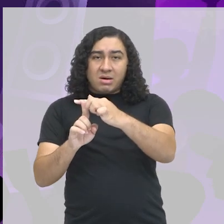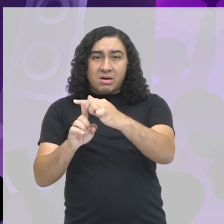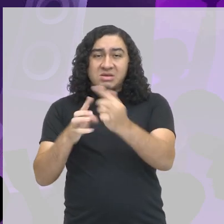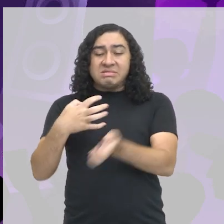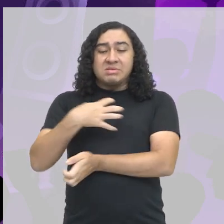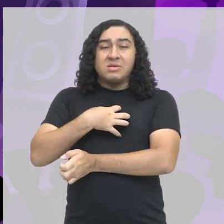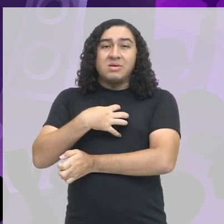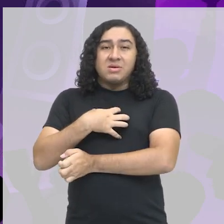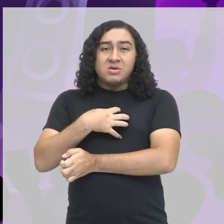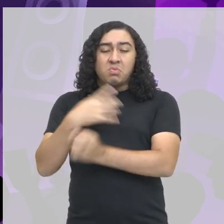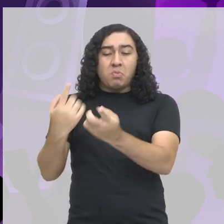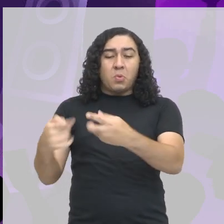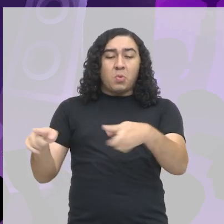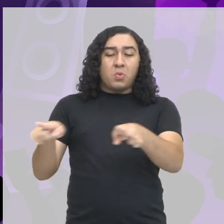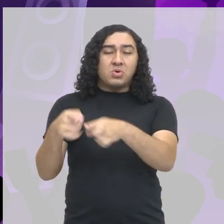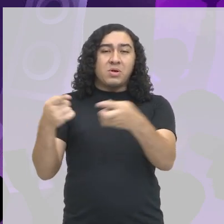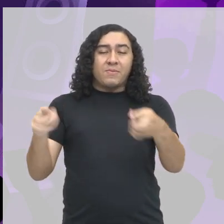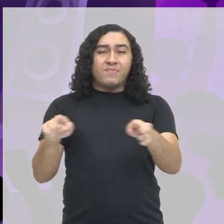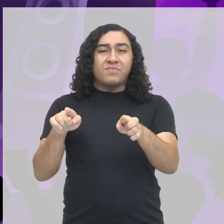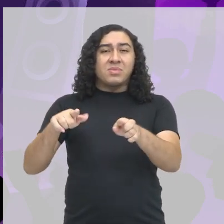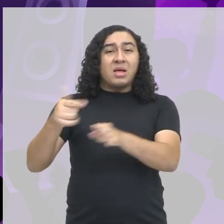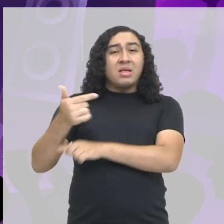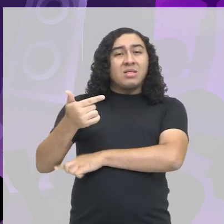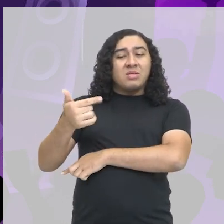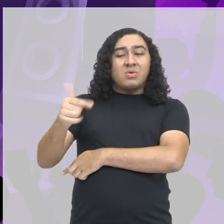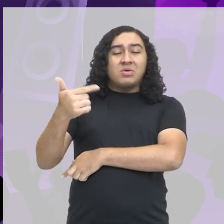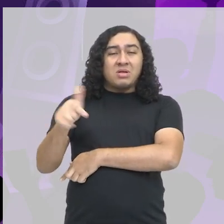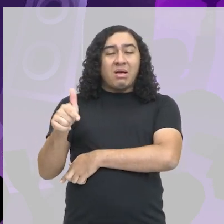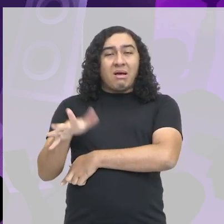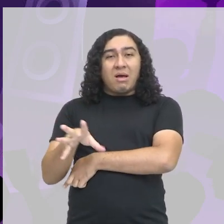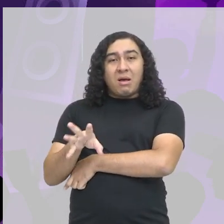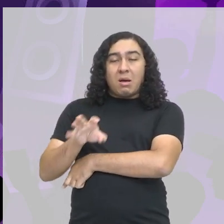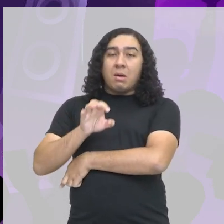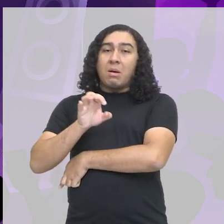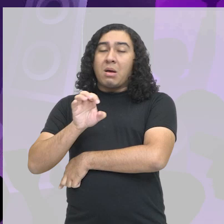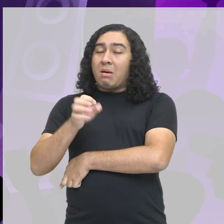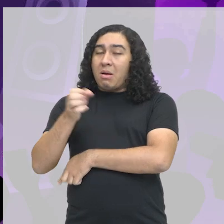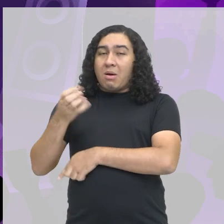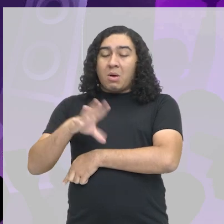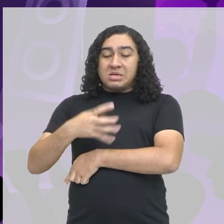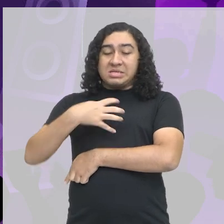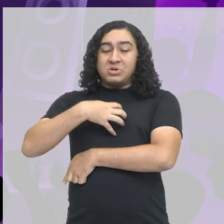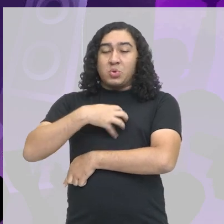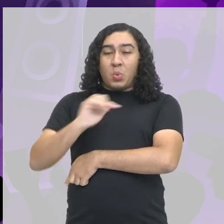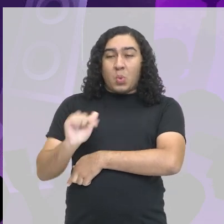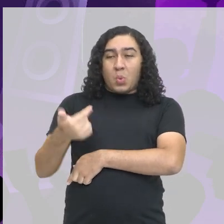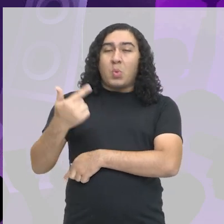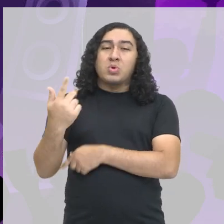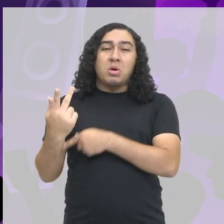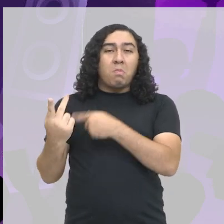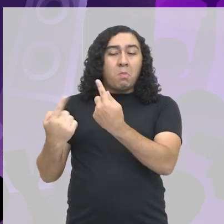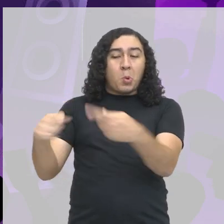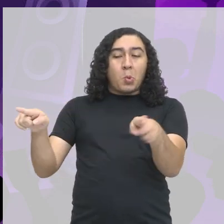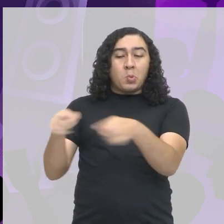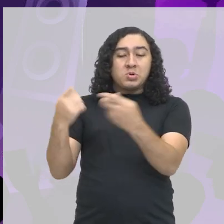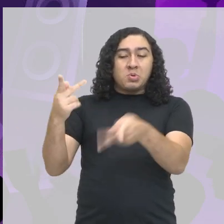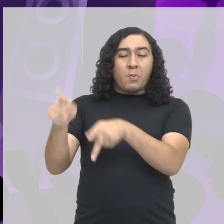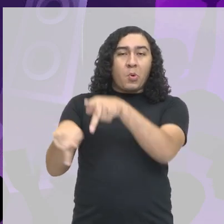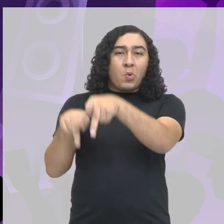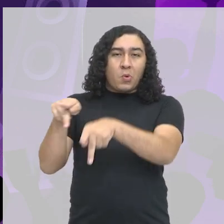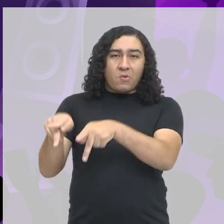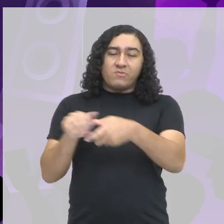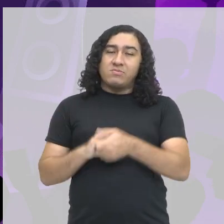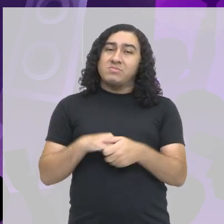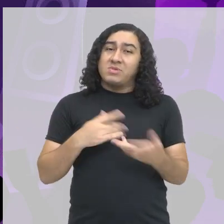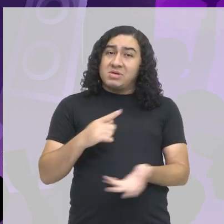ouve músicas chamadas músicas profanas, que falam assim, alguns religiosos, que é a música do mundo. Então